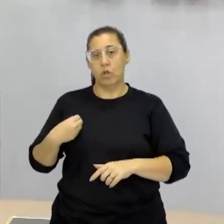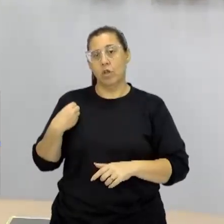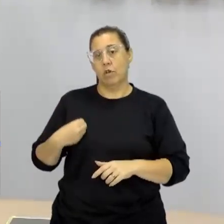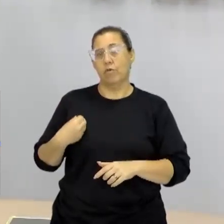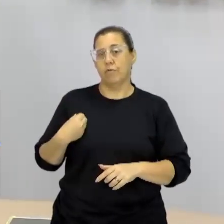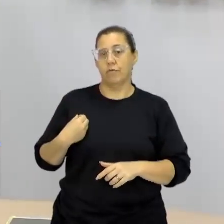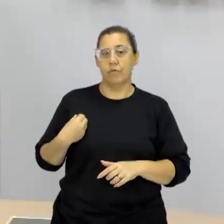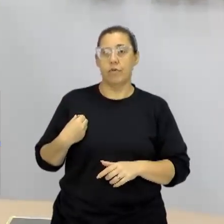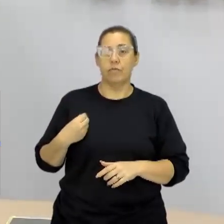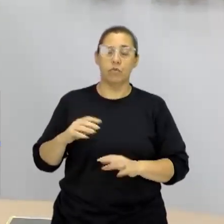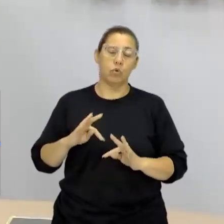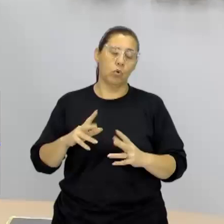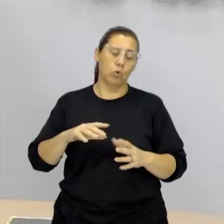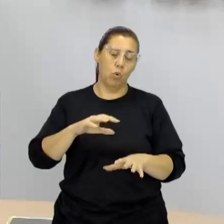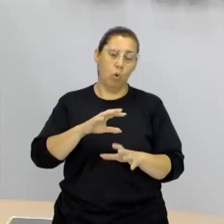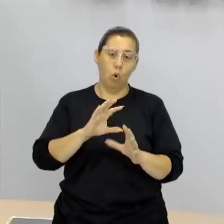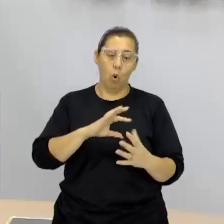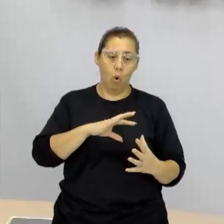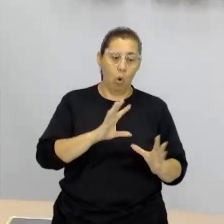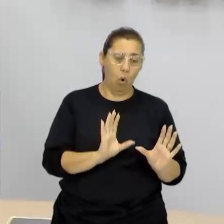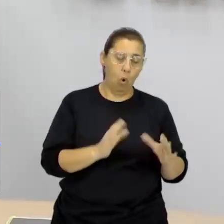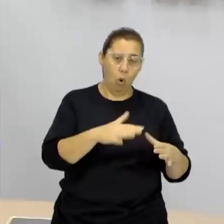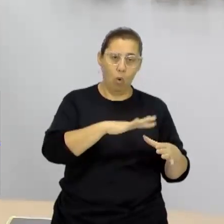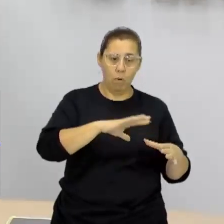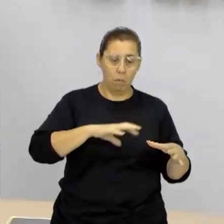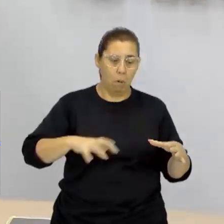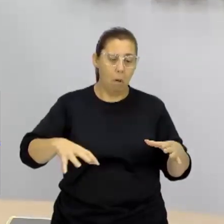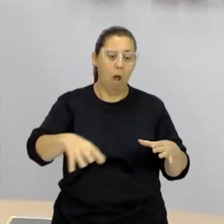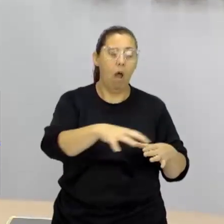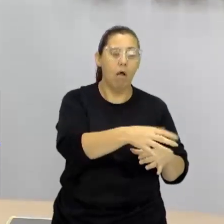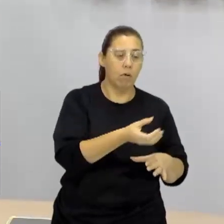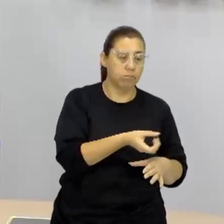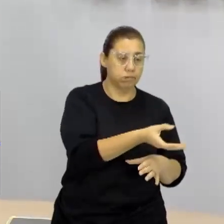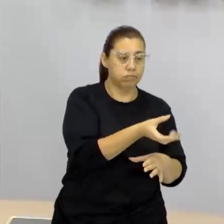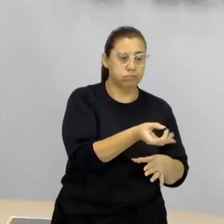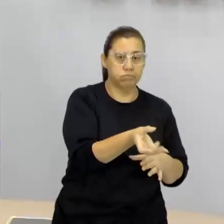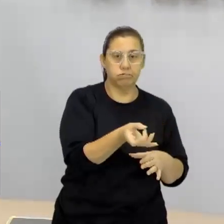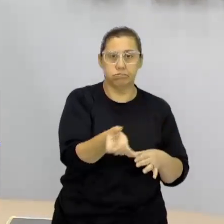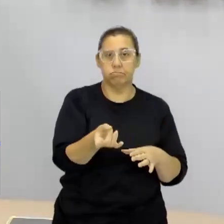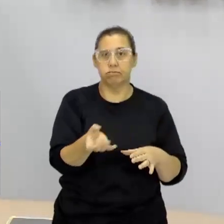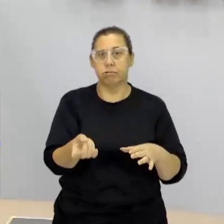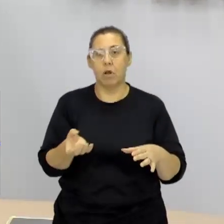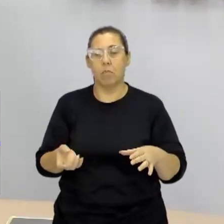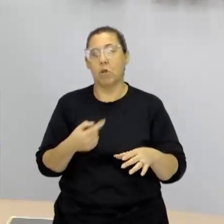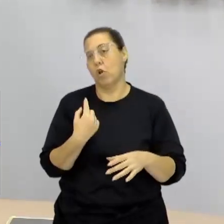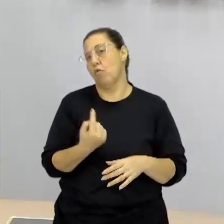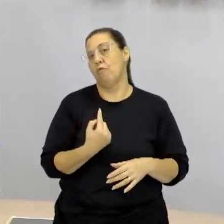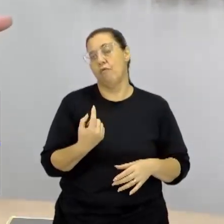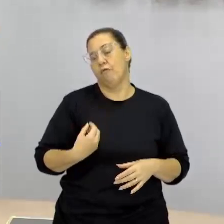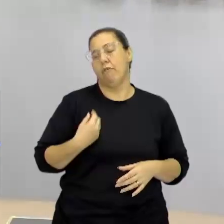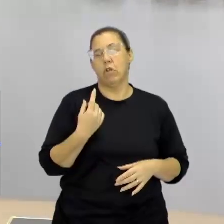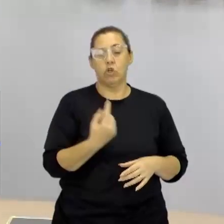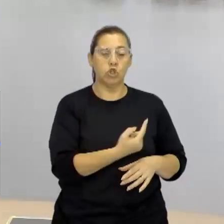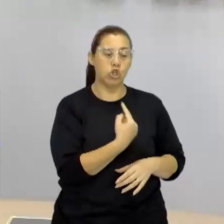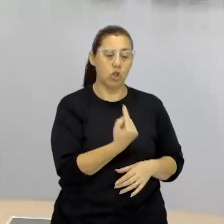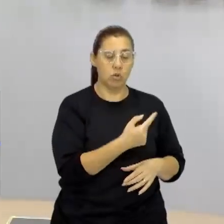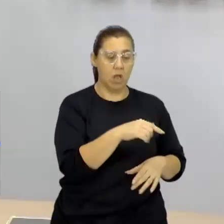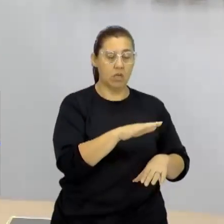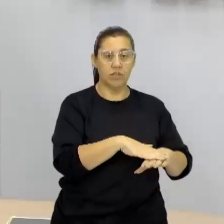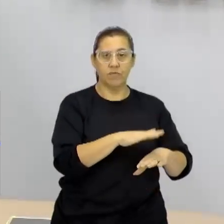redor dessas comunidades tradicionais. Isso é legal, porque, logicamente, eles não vivem só do que eles produzem, né, Magno?